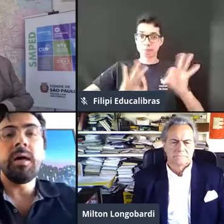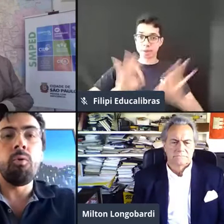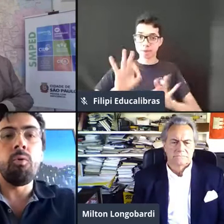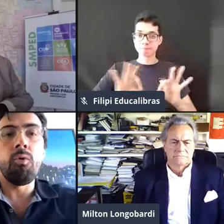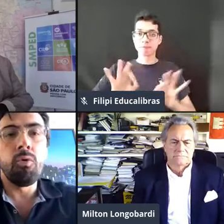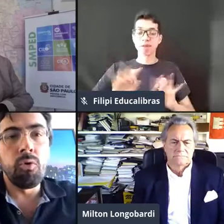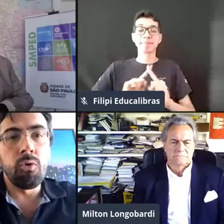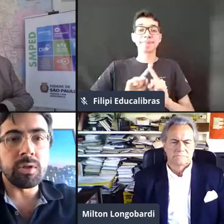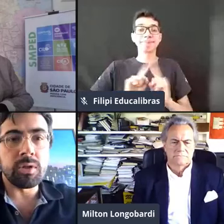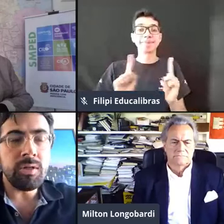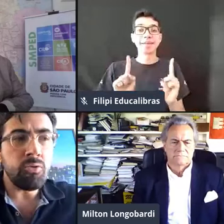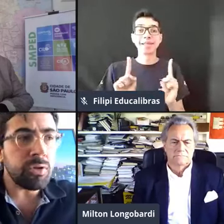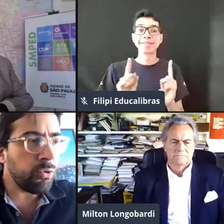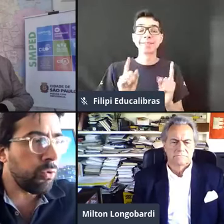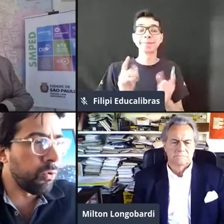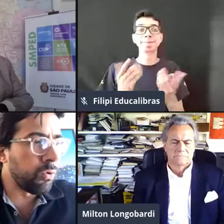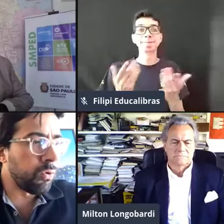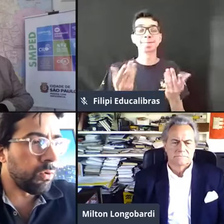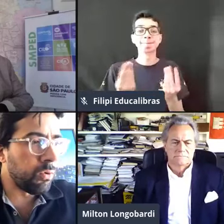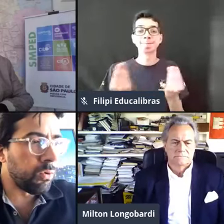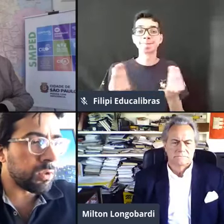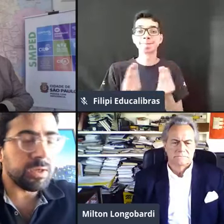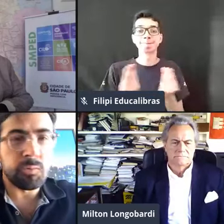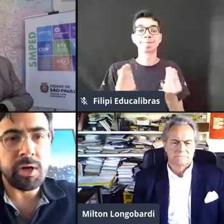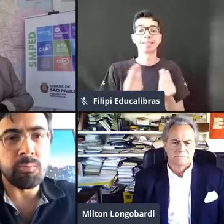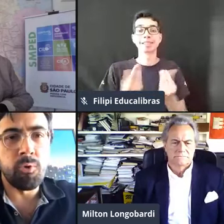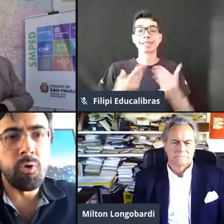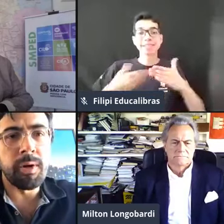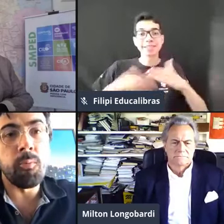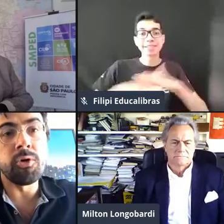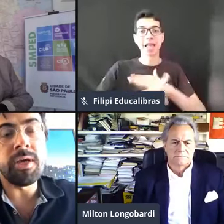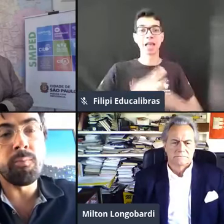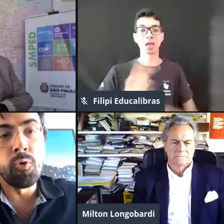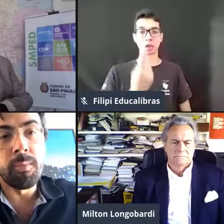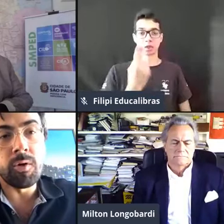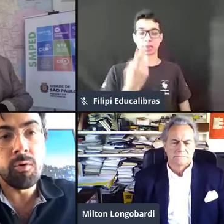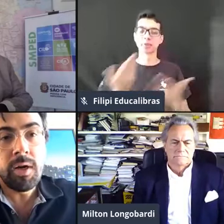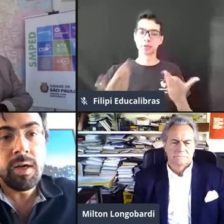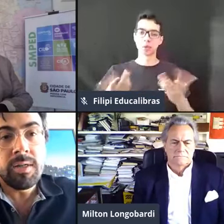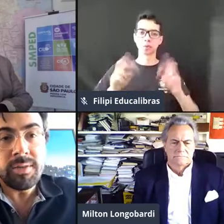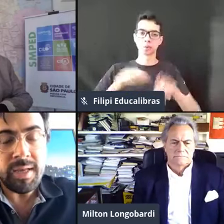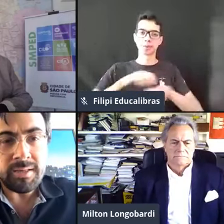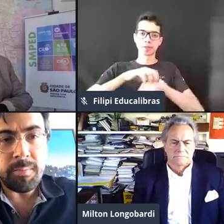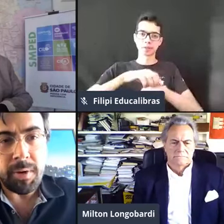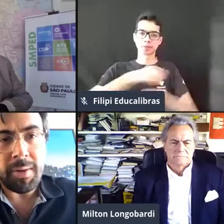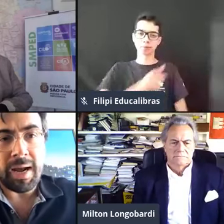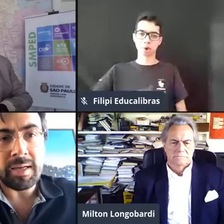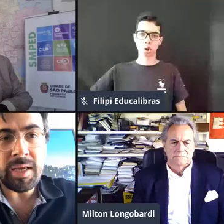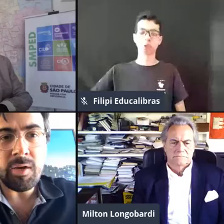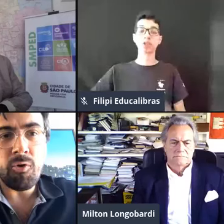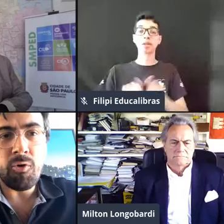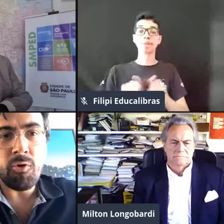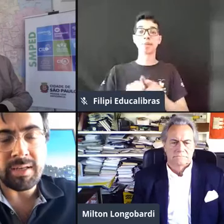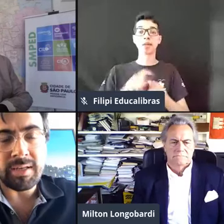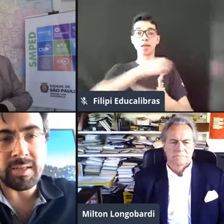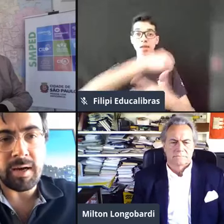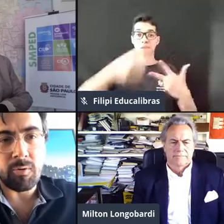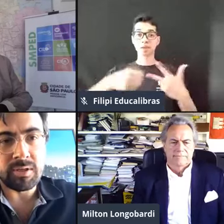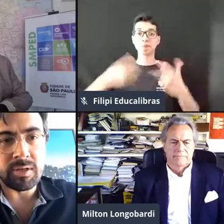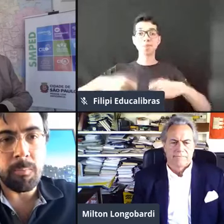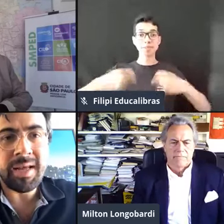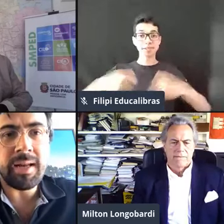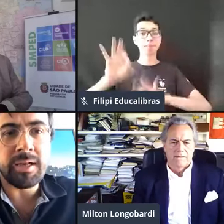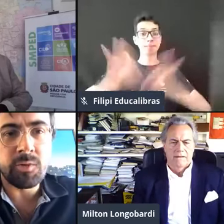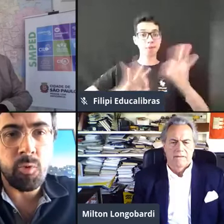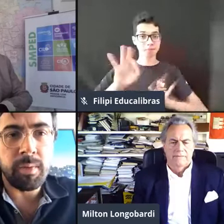Então, tanto o transporte público, o poder público, tem que se preparar, né? Tem que oferecer a